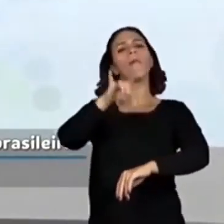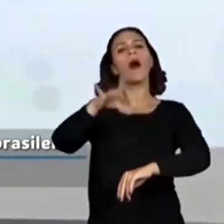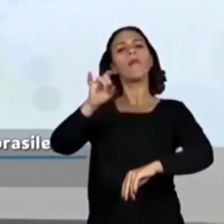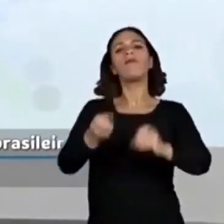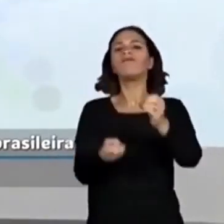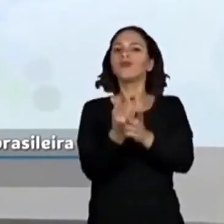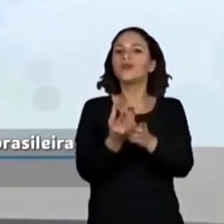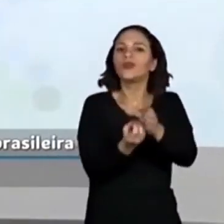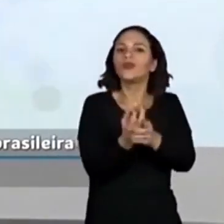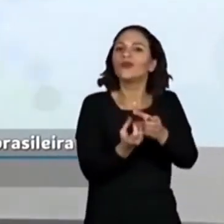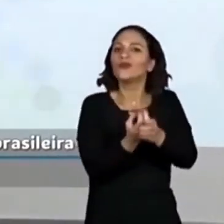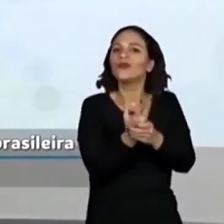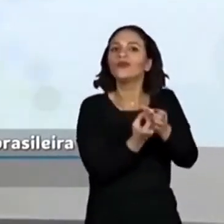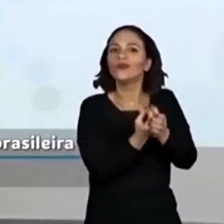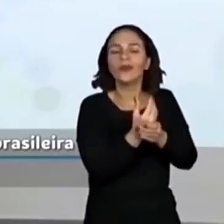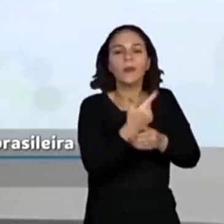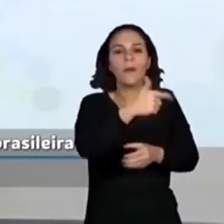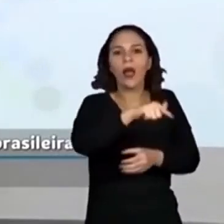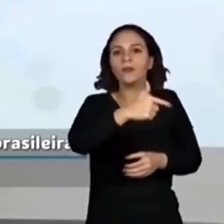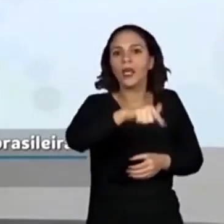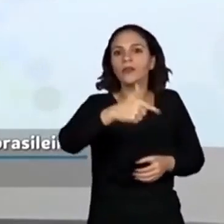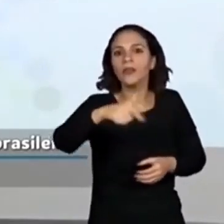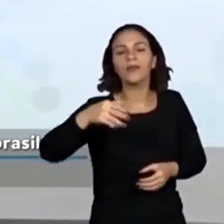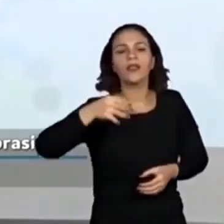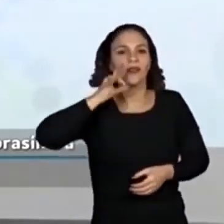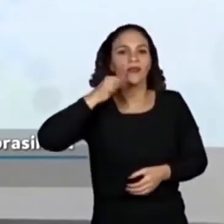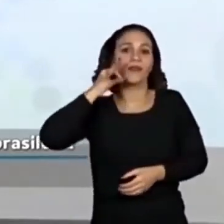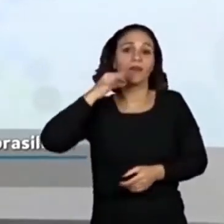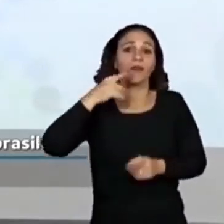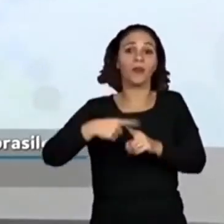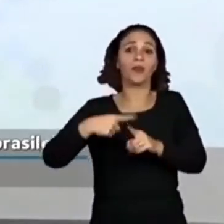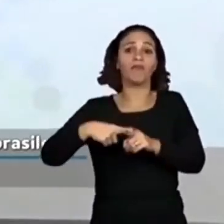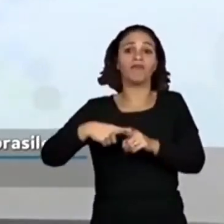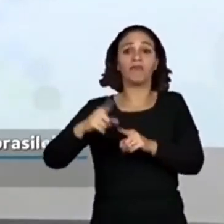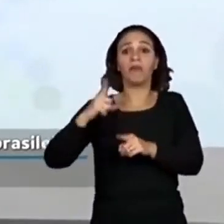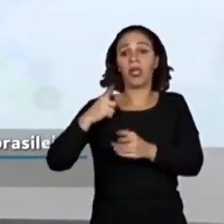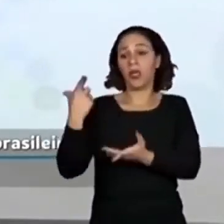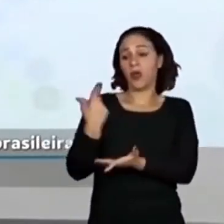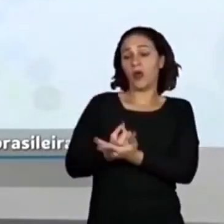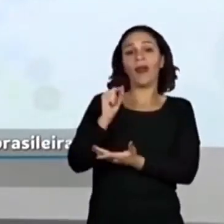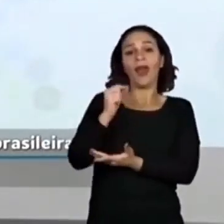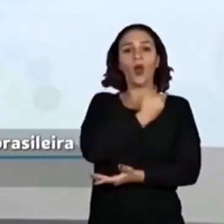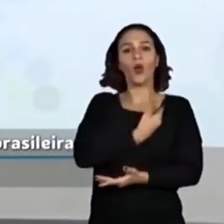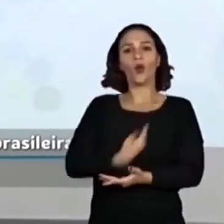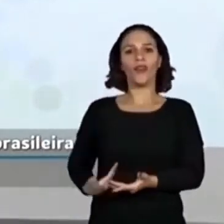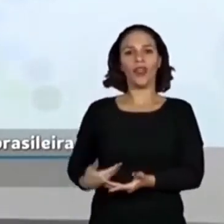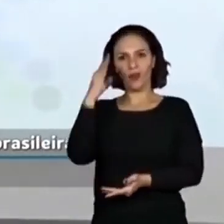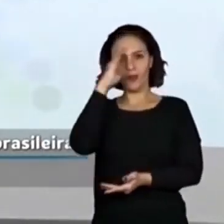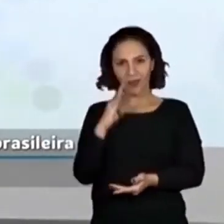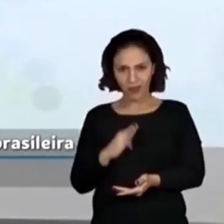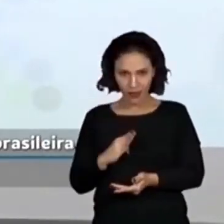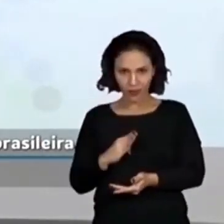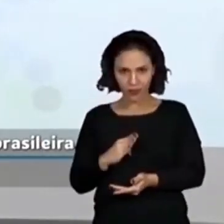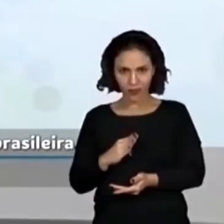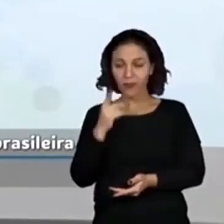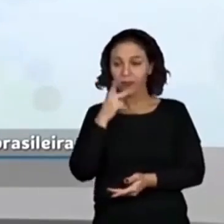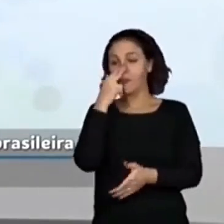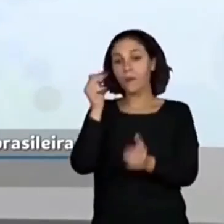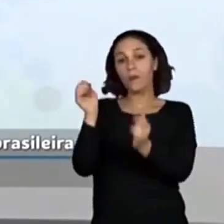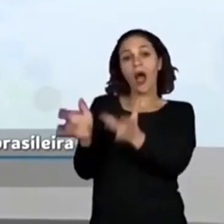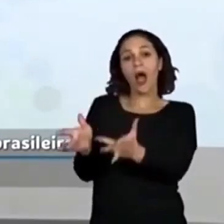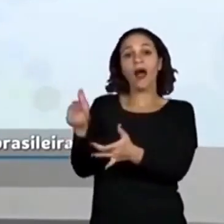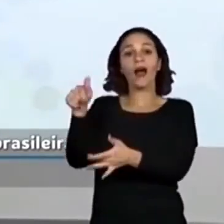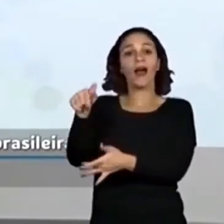continuaram plantando cada vez mais café, porque alguém estava comprando, era o governo brasileiro. O café estava estocado aqui no